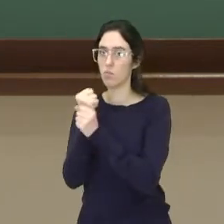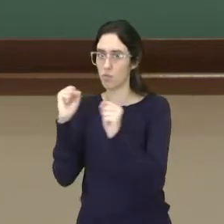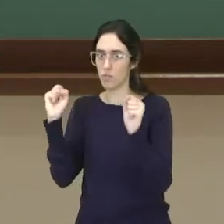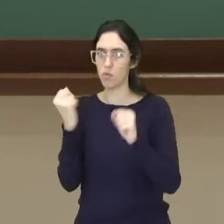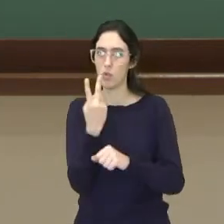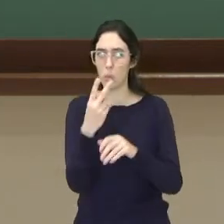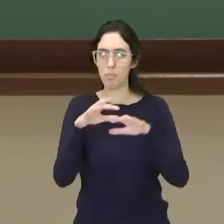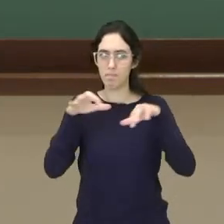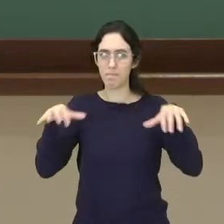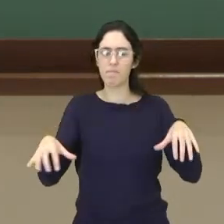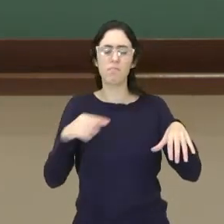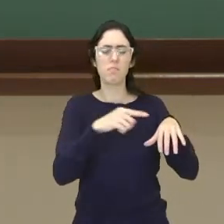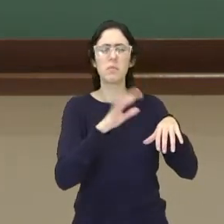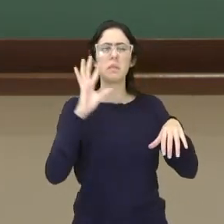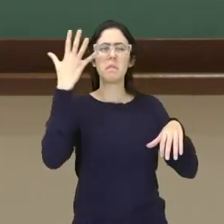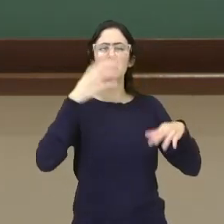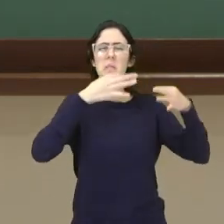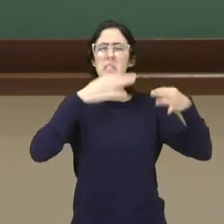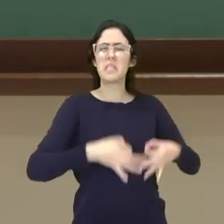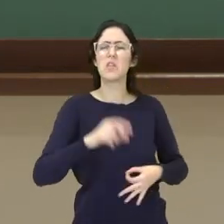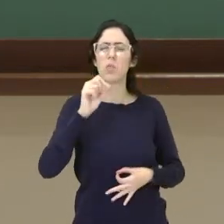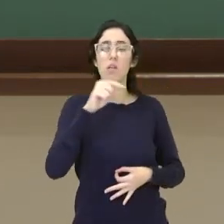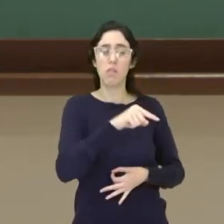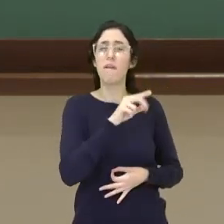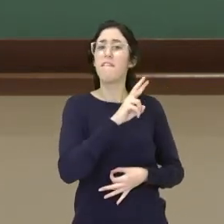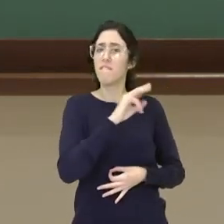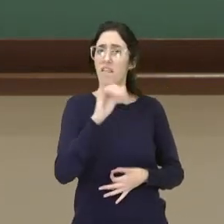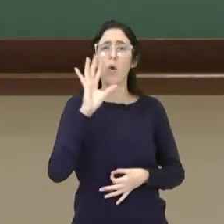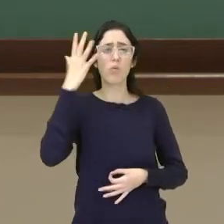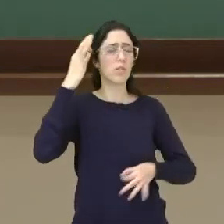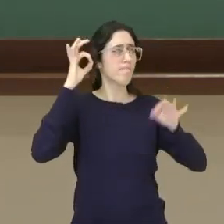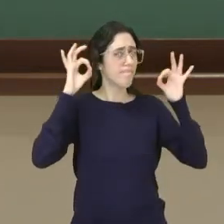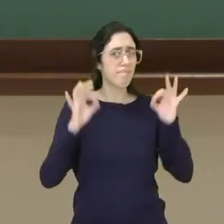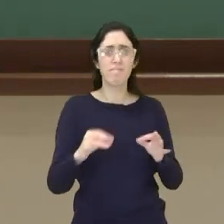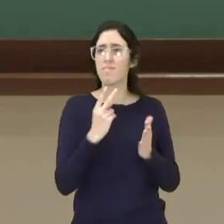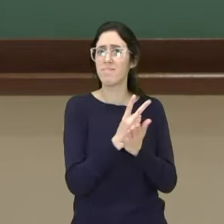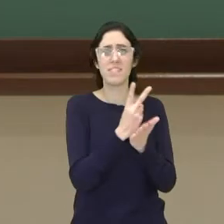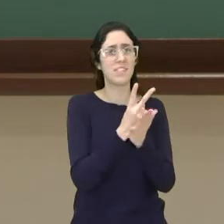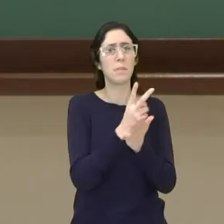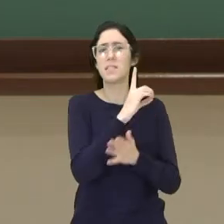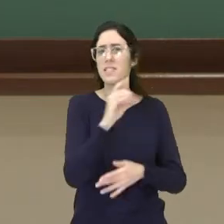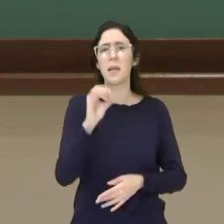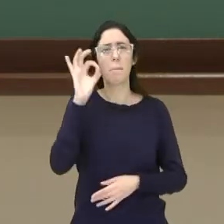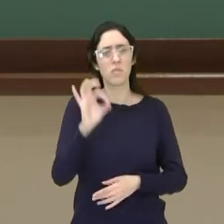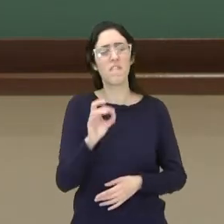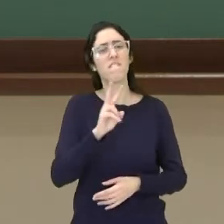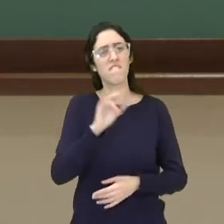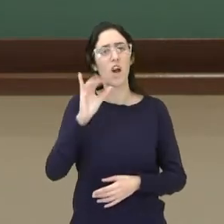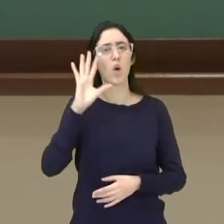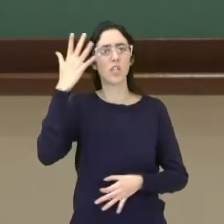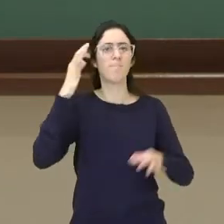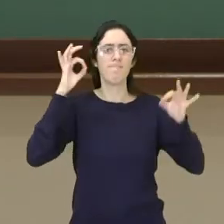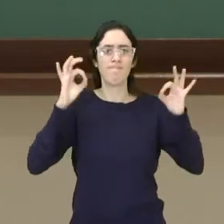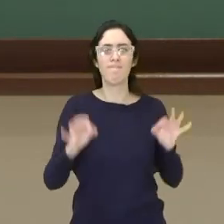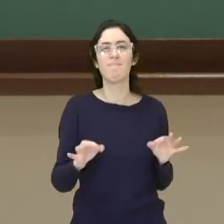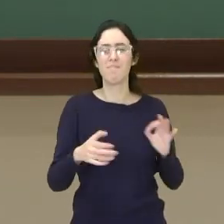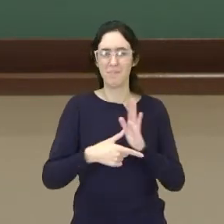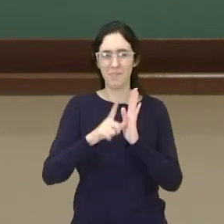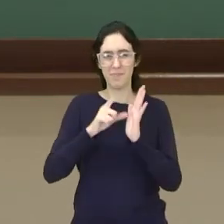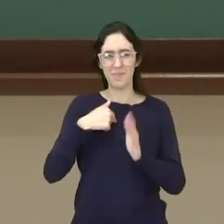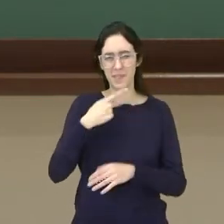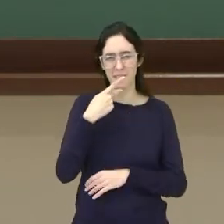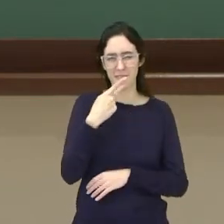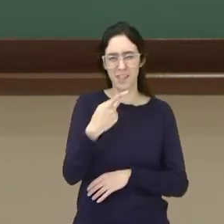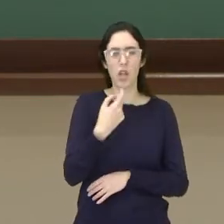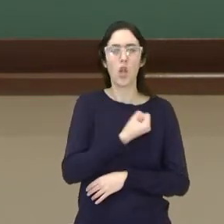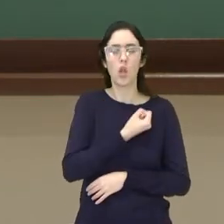O que é um evento certo? É aquele que com certeza vai acontecer sempre. No caso do exemplo que nós demos, a chance de sair